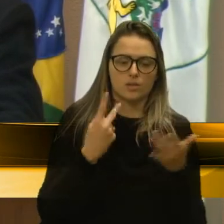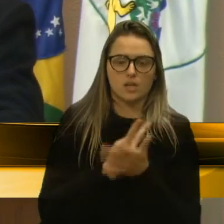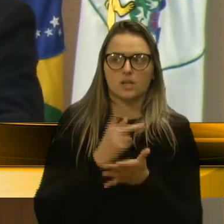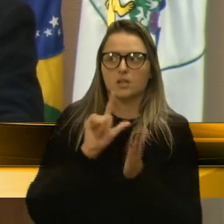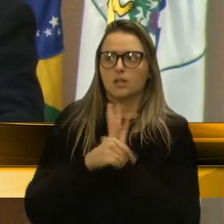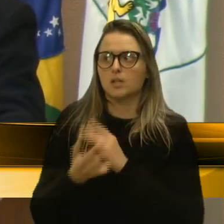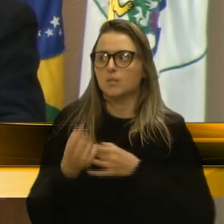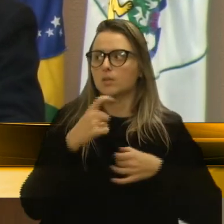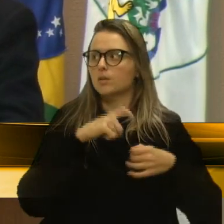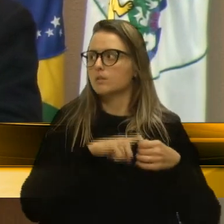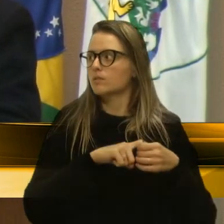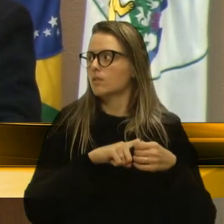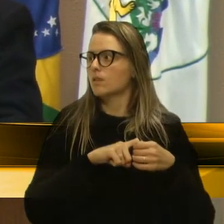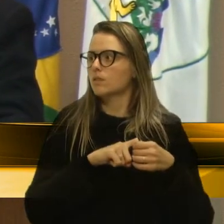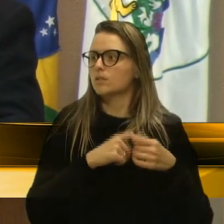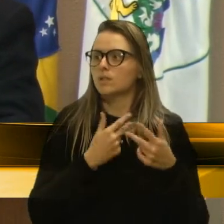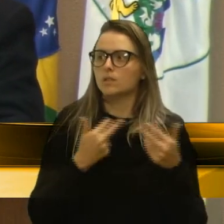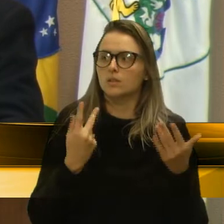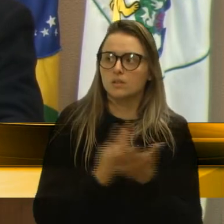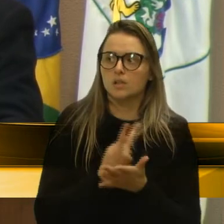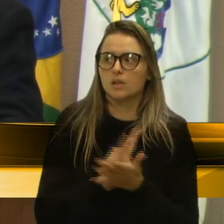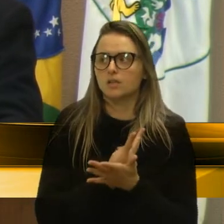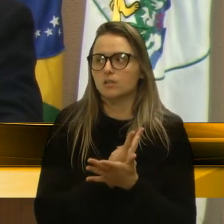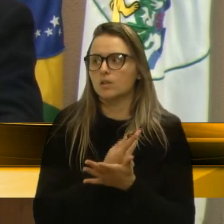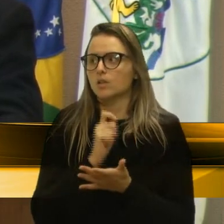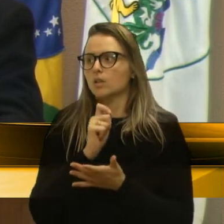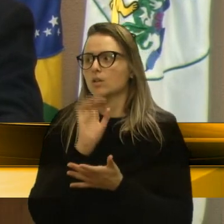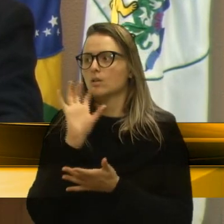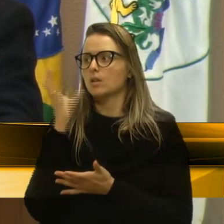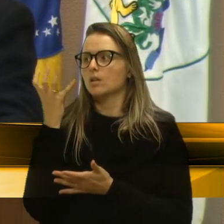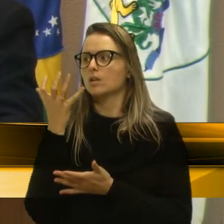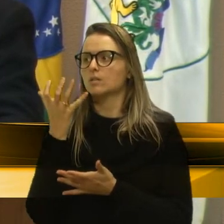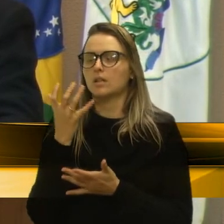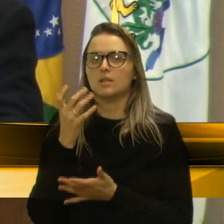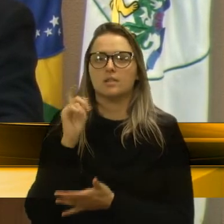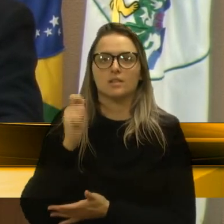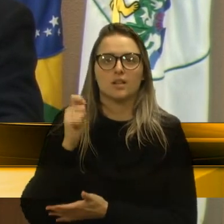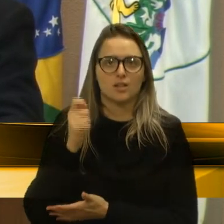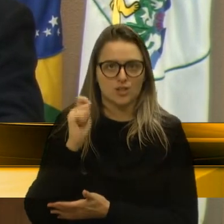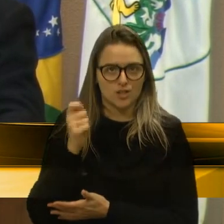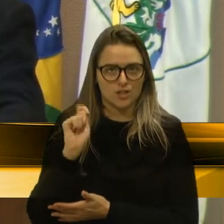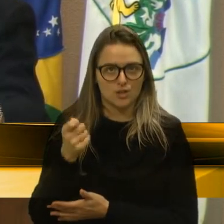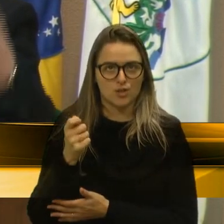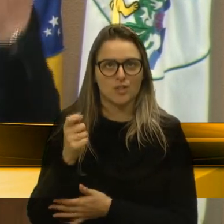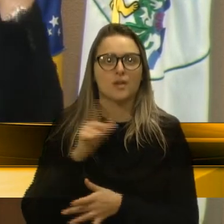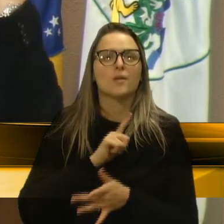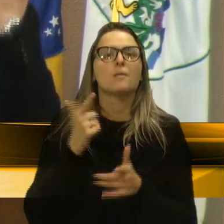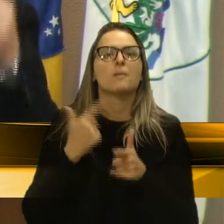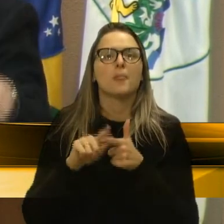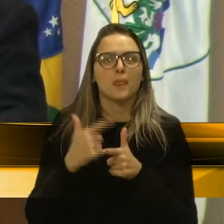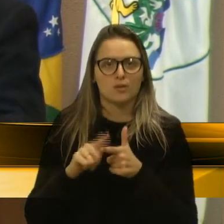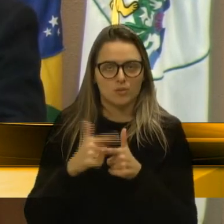a arroeira no lombo de quem mandou dar, né? Sempre tem a volta do chicote, meu pastor.